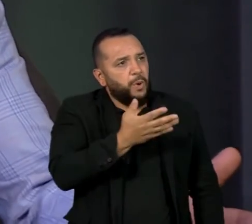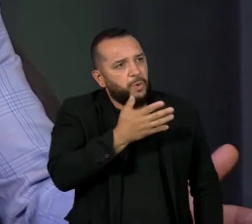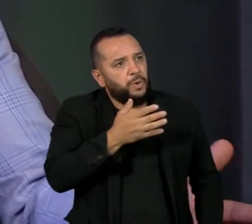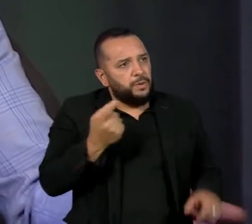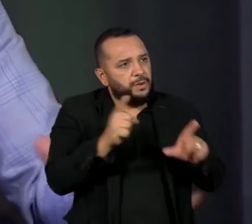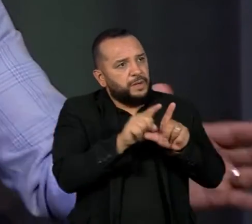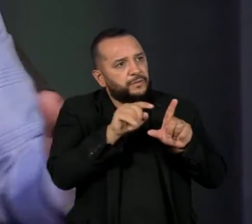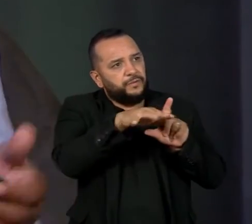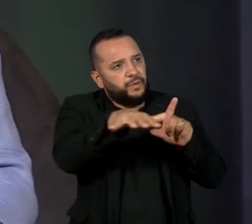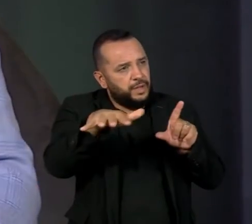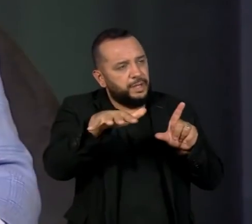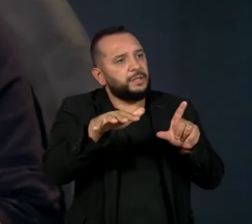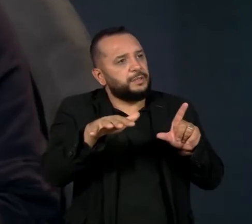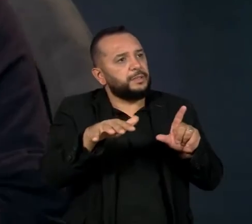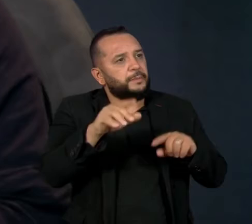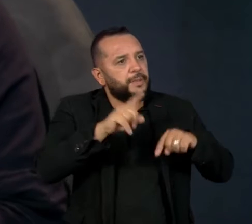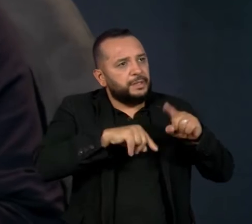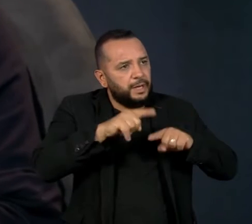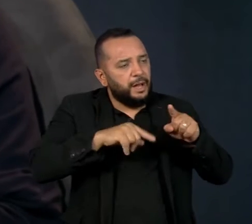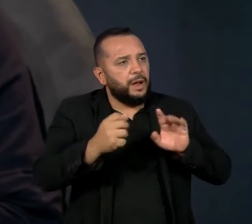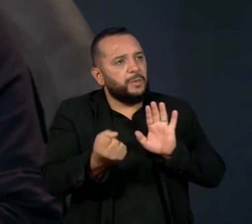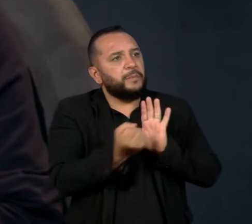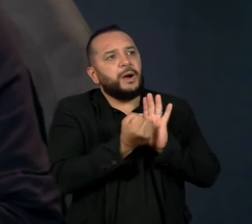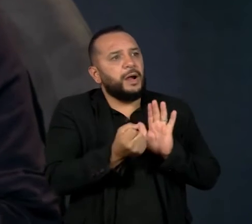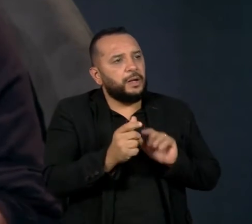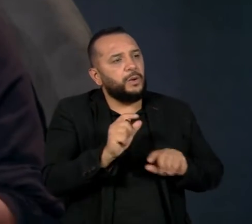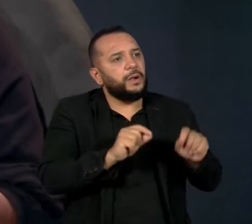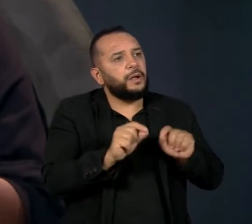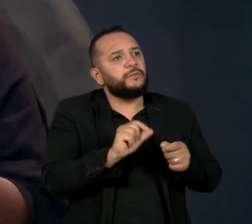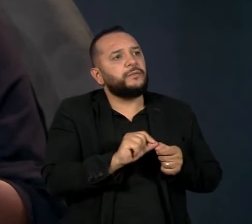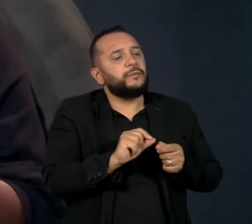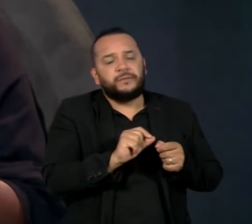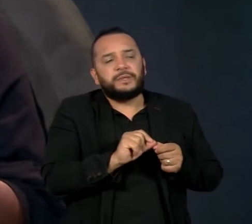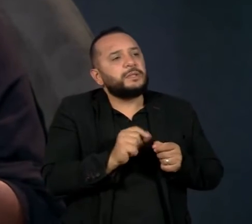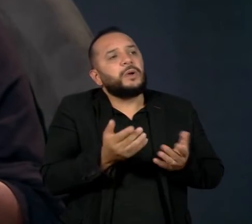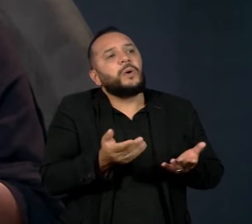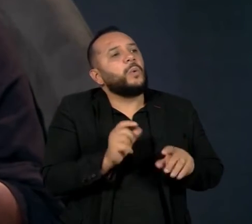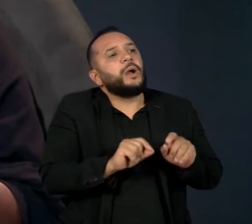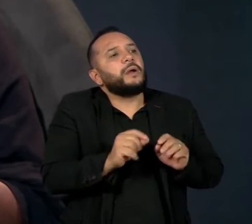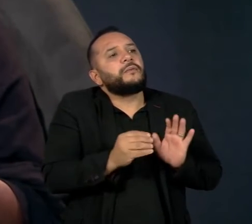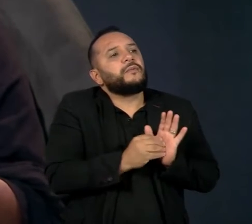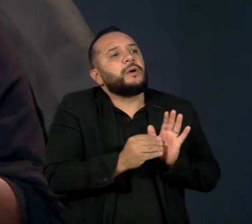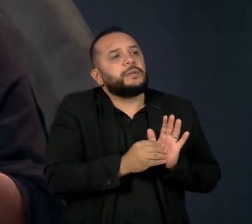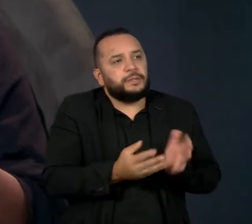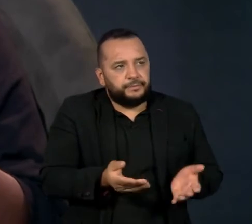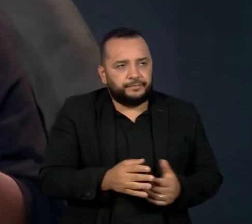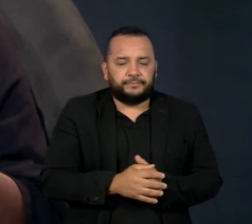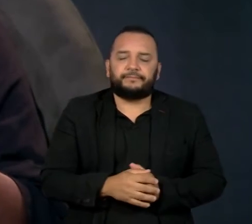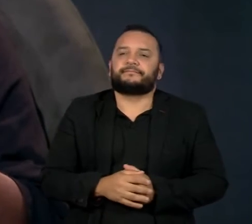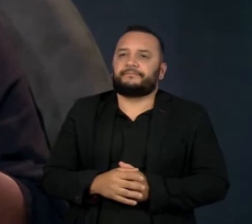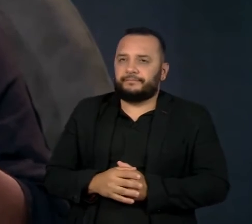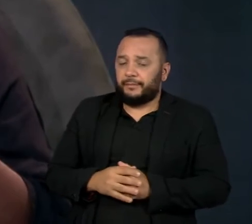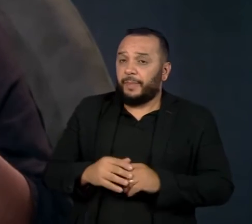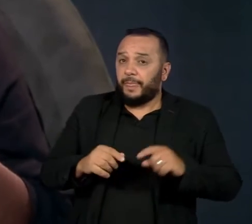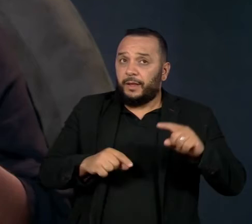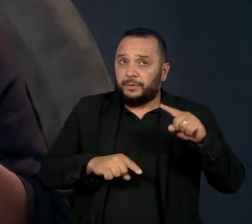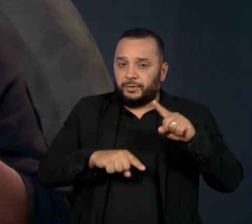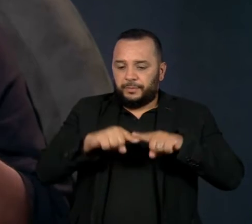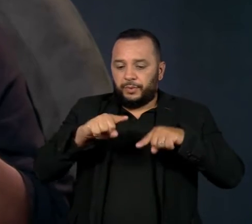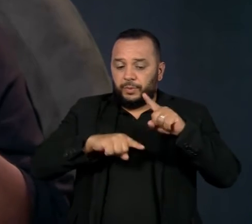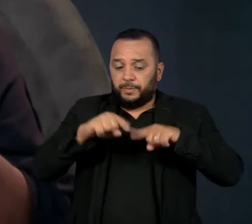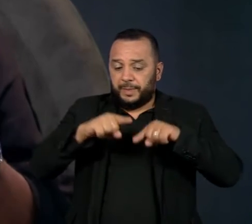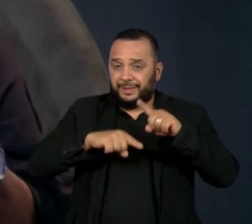nessas marcas? O que falta? Eu acredito que, em geral, os produtos pela massa, eles não são